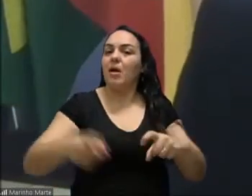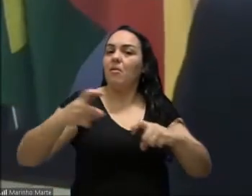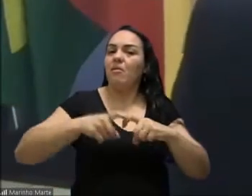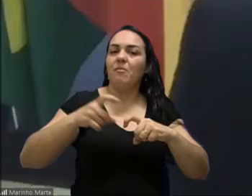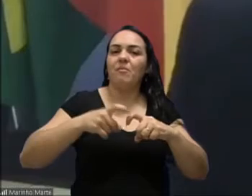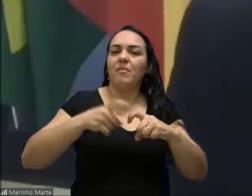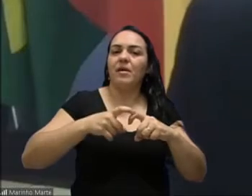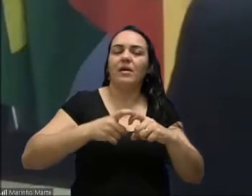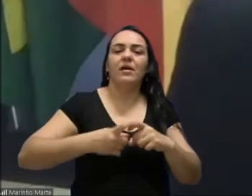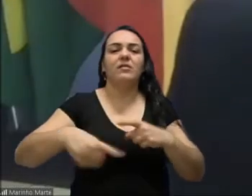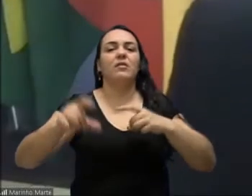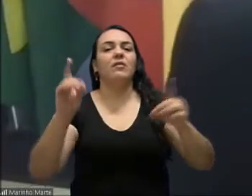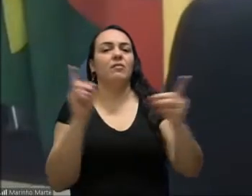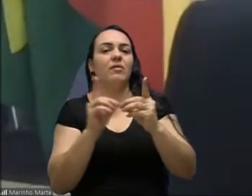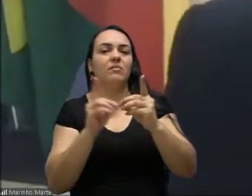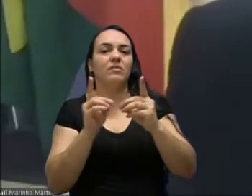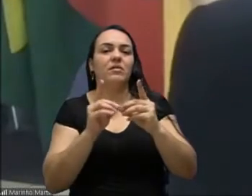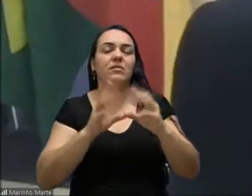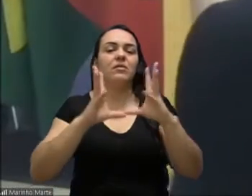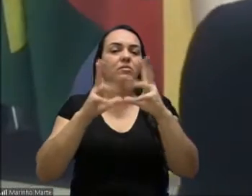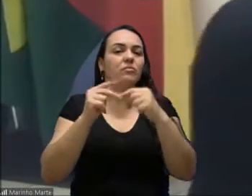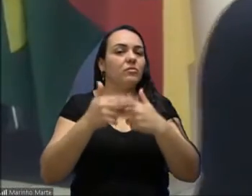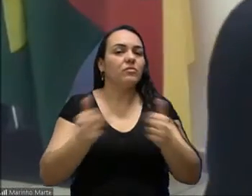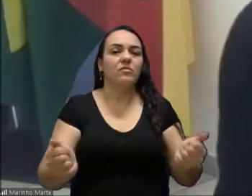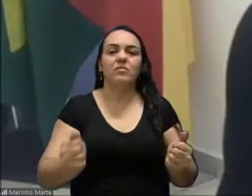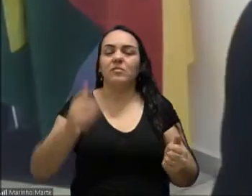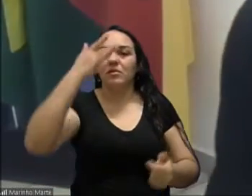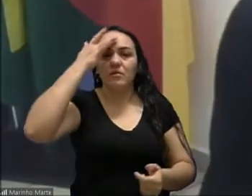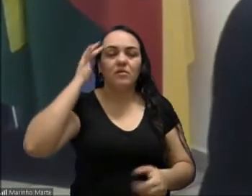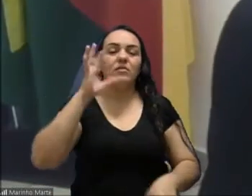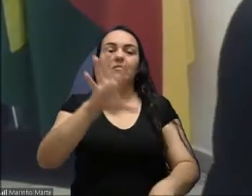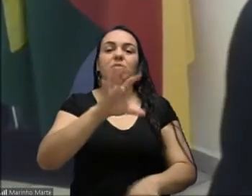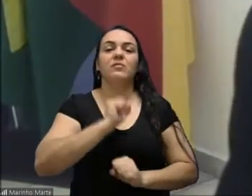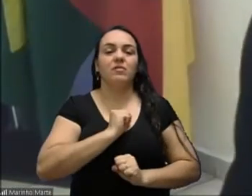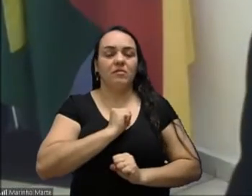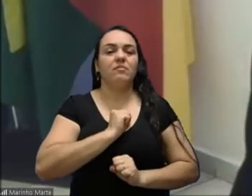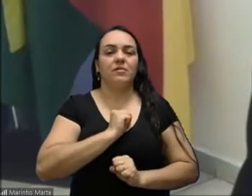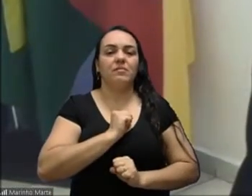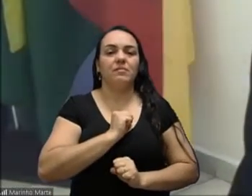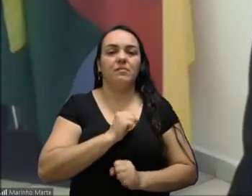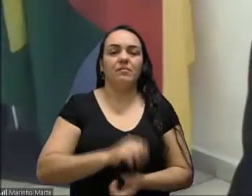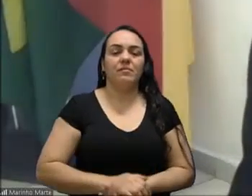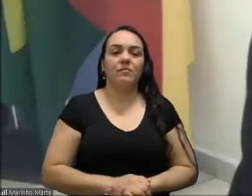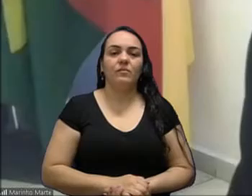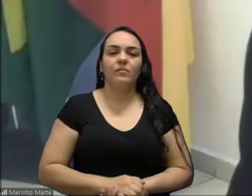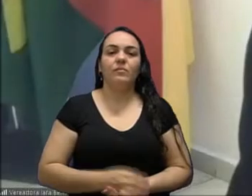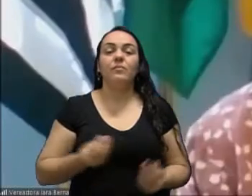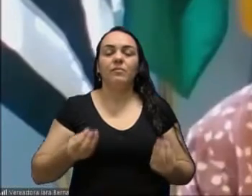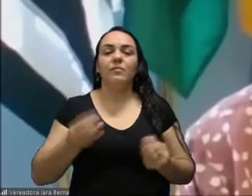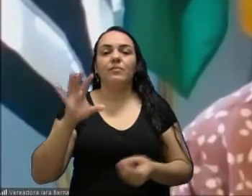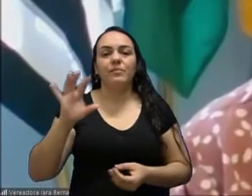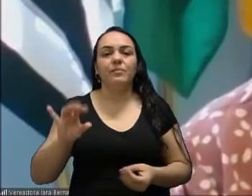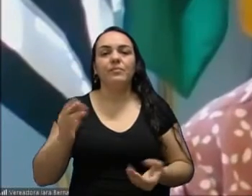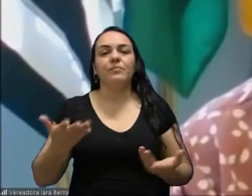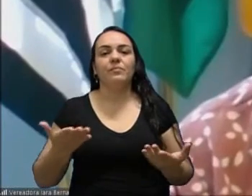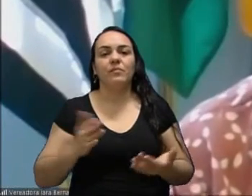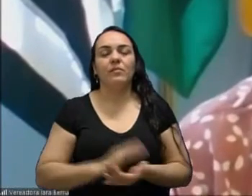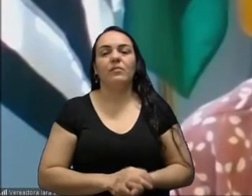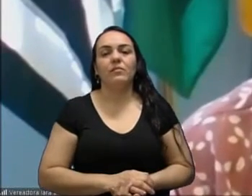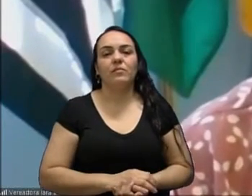medicada ou atendida pelo médico pois não Yara pois não vereadora vereador